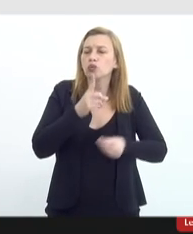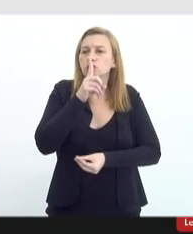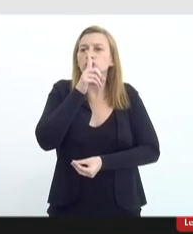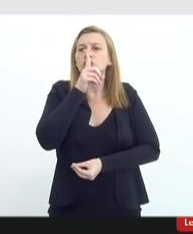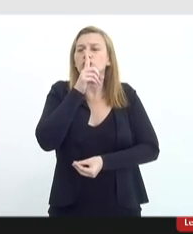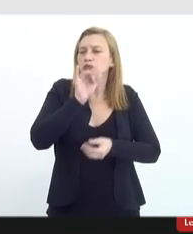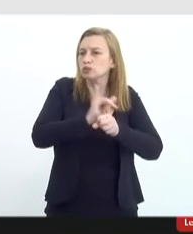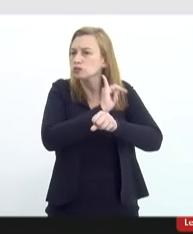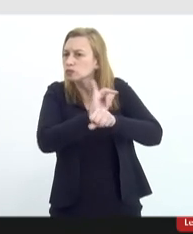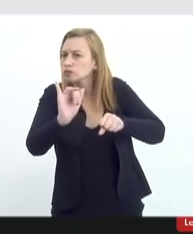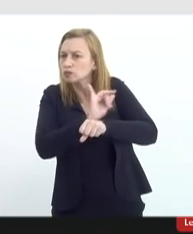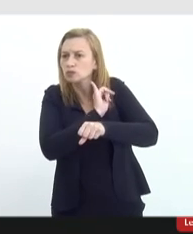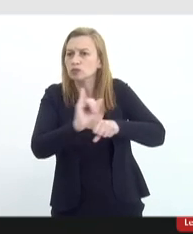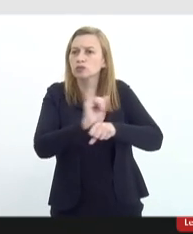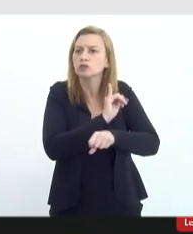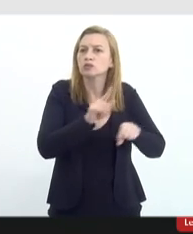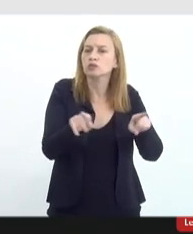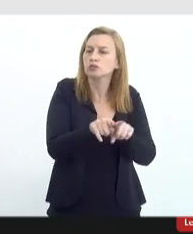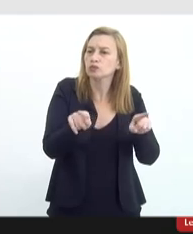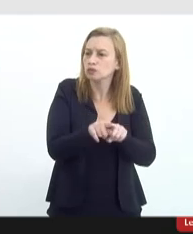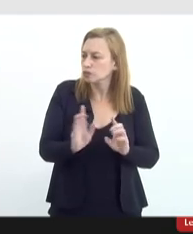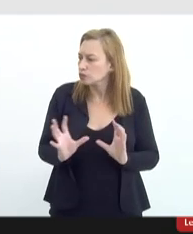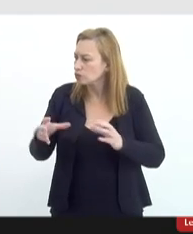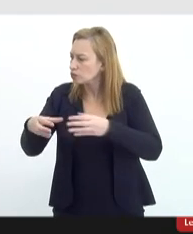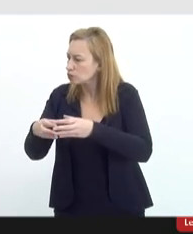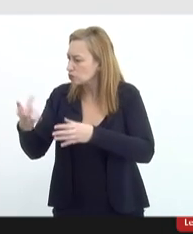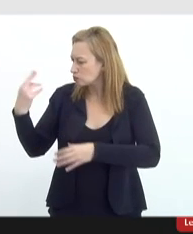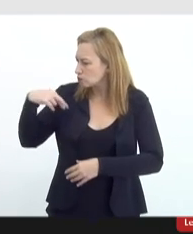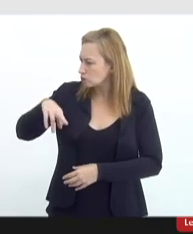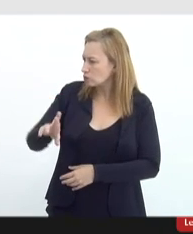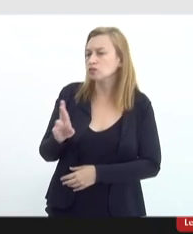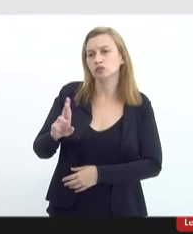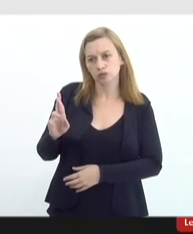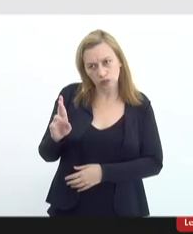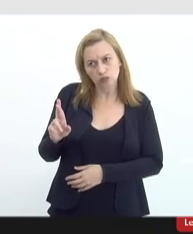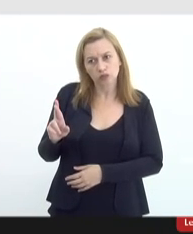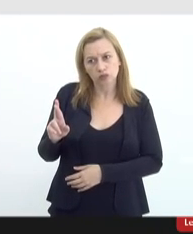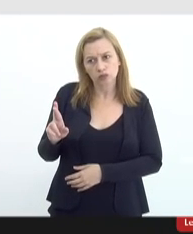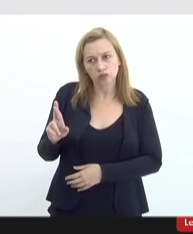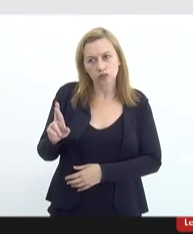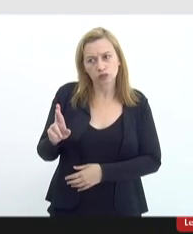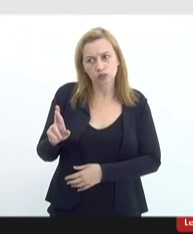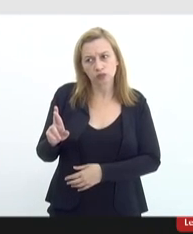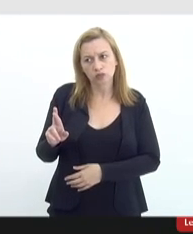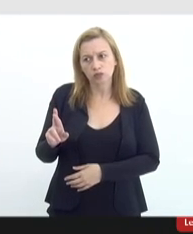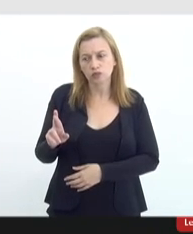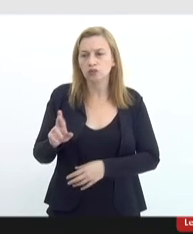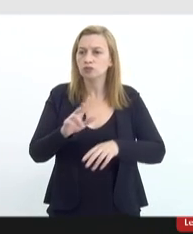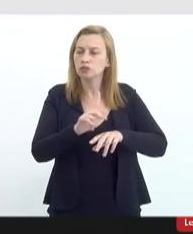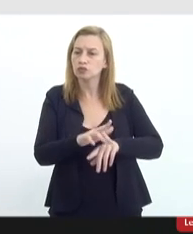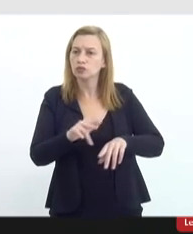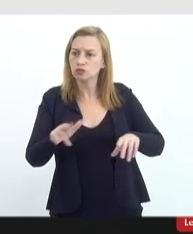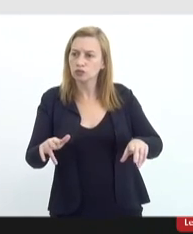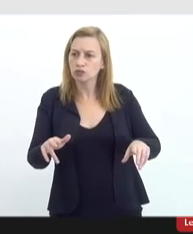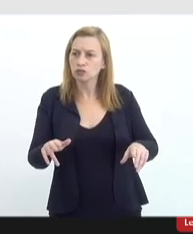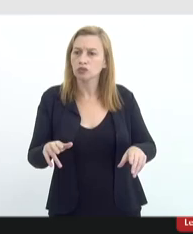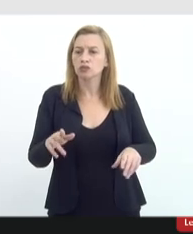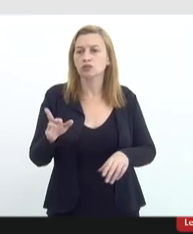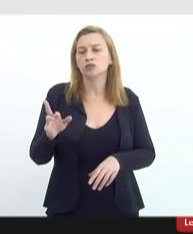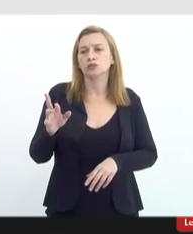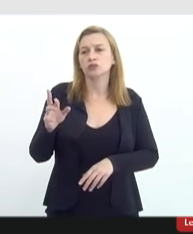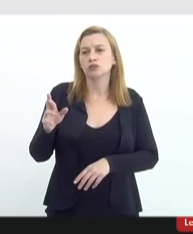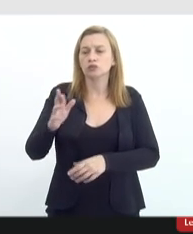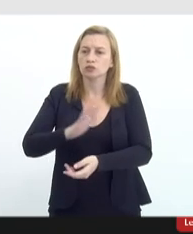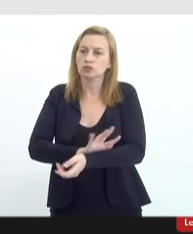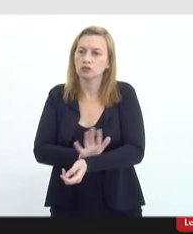uma estratégia também desses grupos religiosos, e uma dinâmica racial importante também que ela aponta ali e